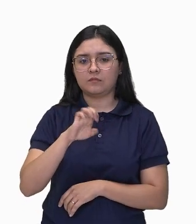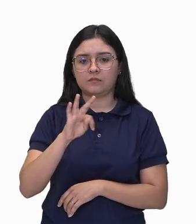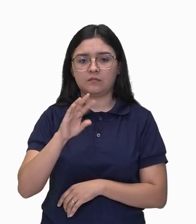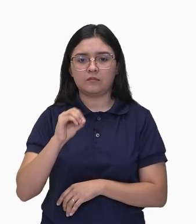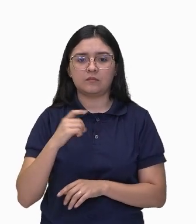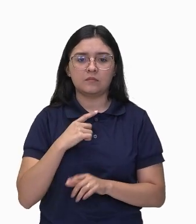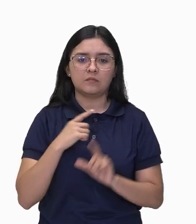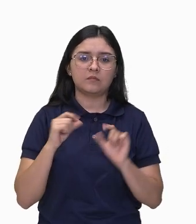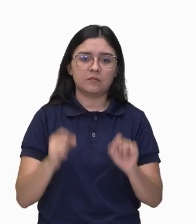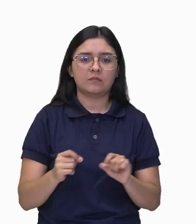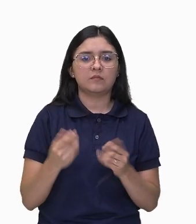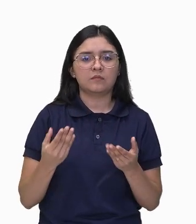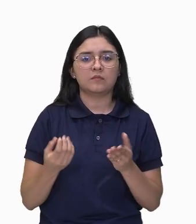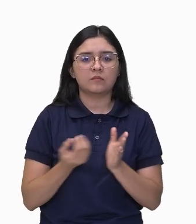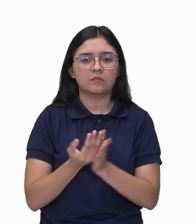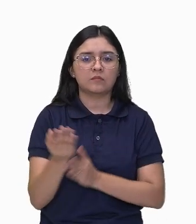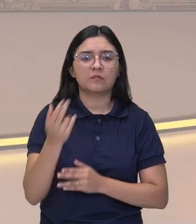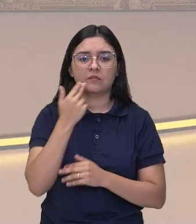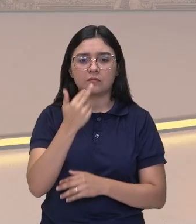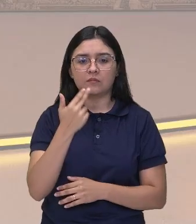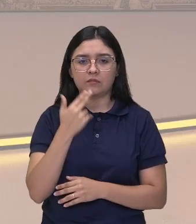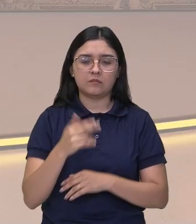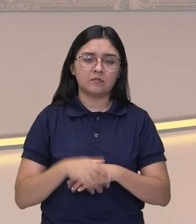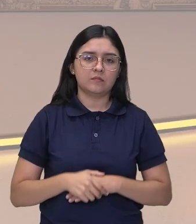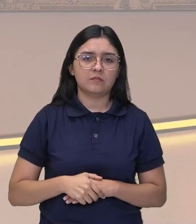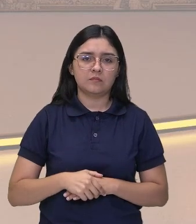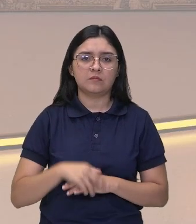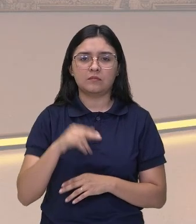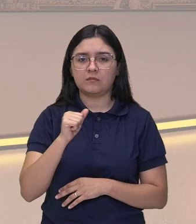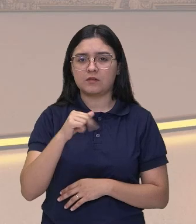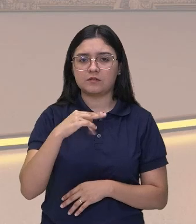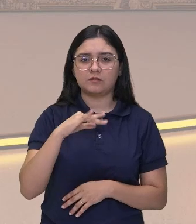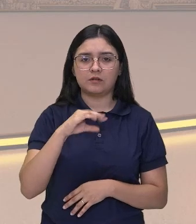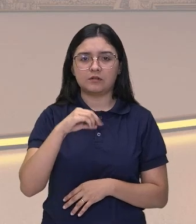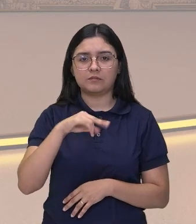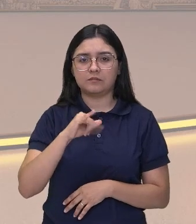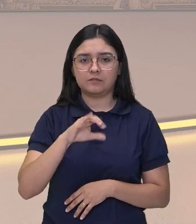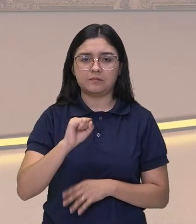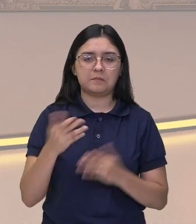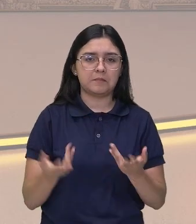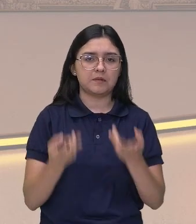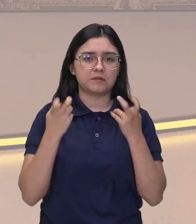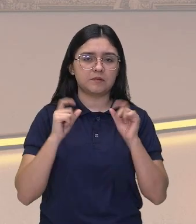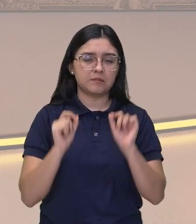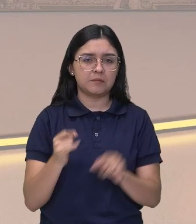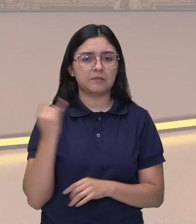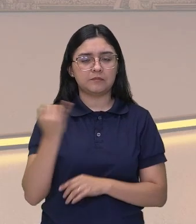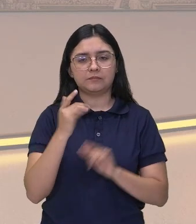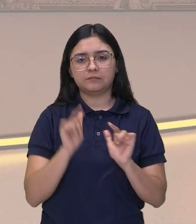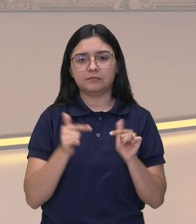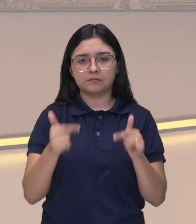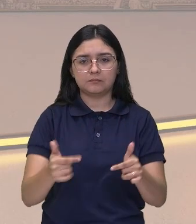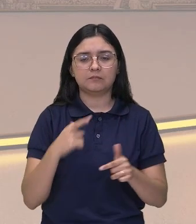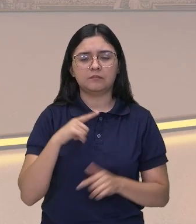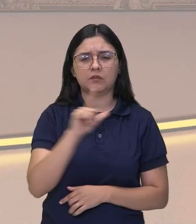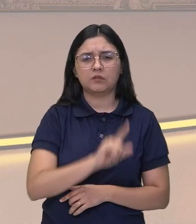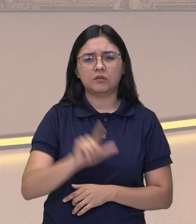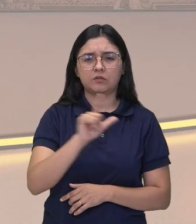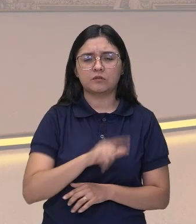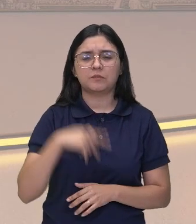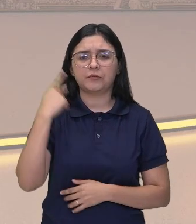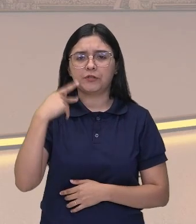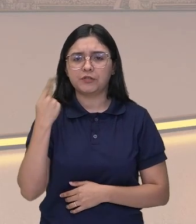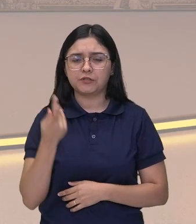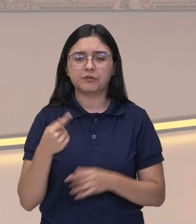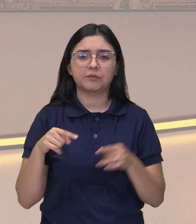línguas nacionais. Então, perceba a importância deste movimento, tá certo? Literário,